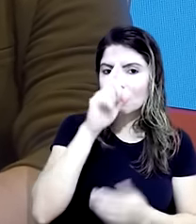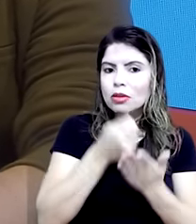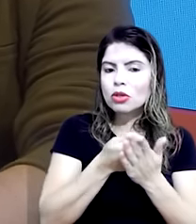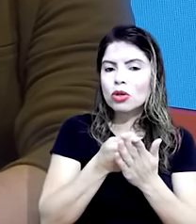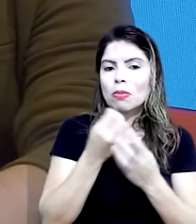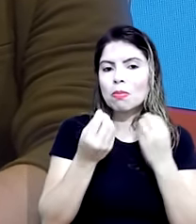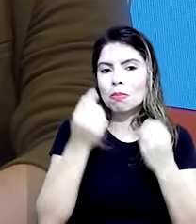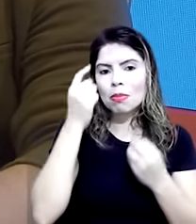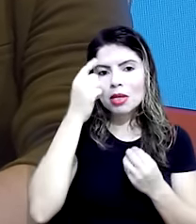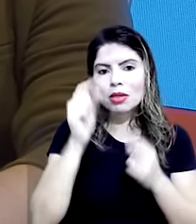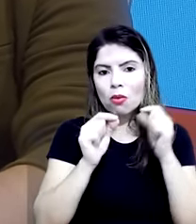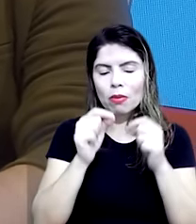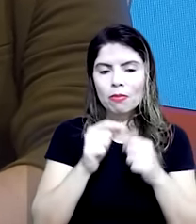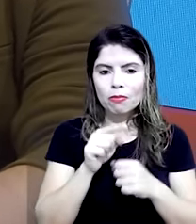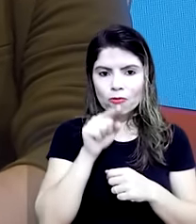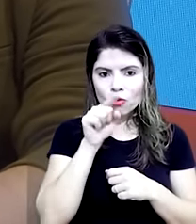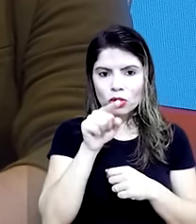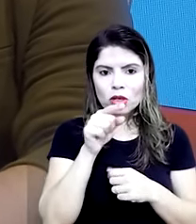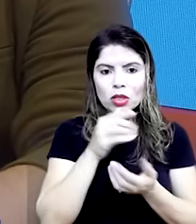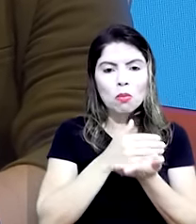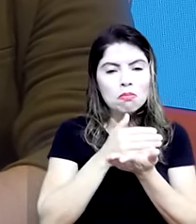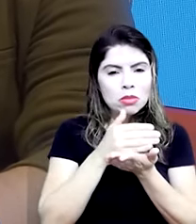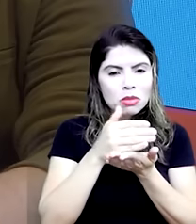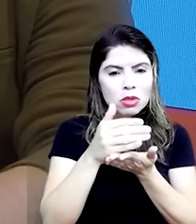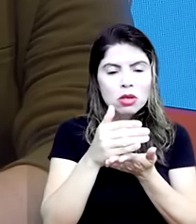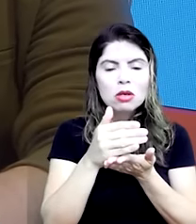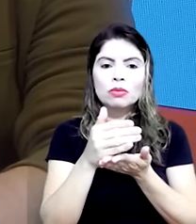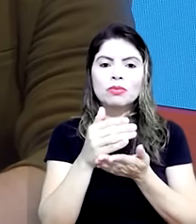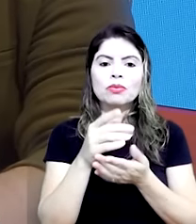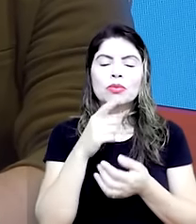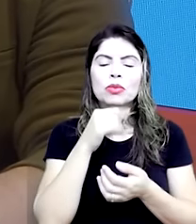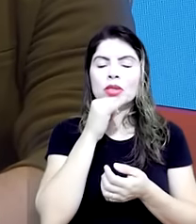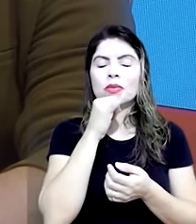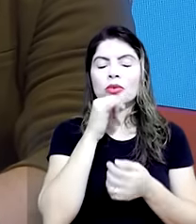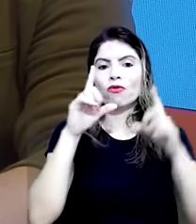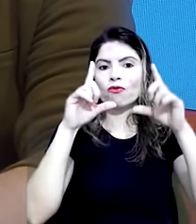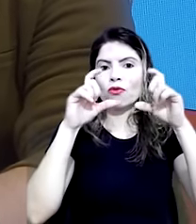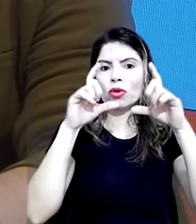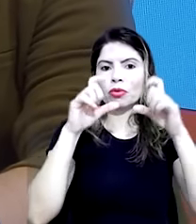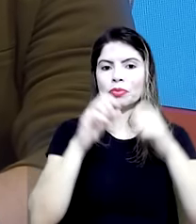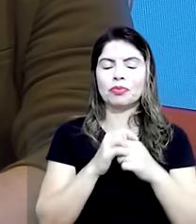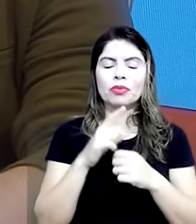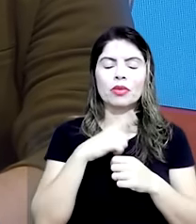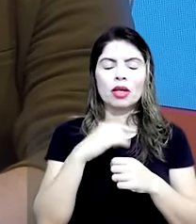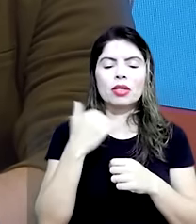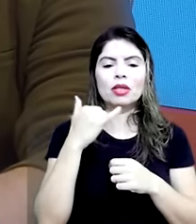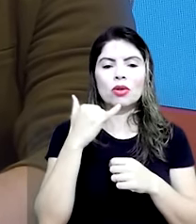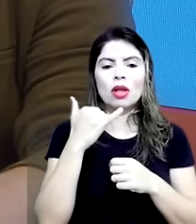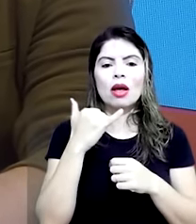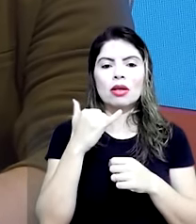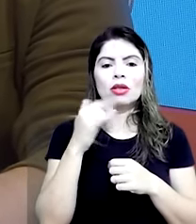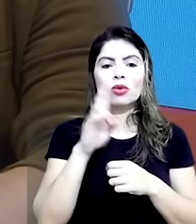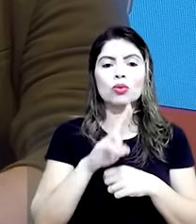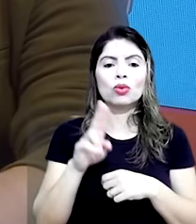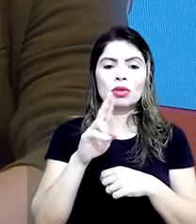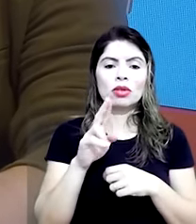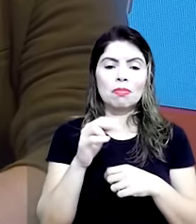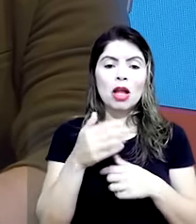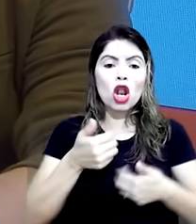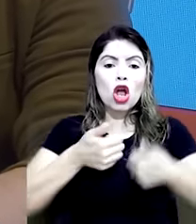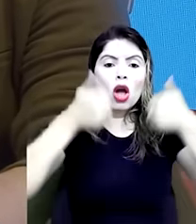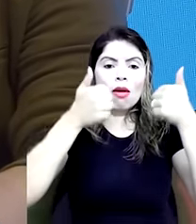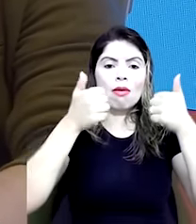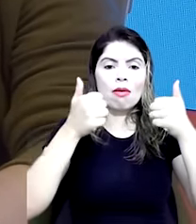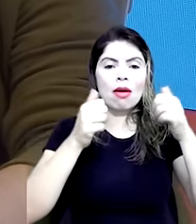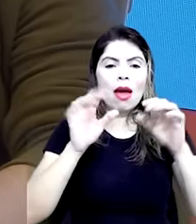assim se você é um usuário iniciante Então imagina o seguinte você tirou uma foto tem celular que ele otimiza já a imagem então ele vai deixar a imagem com